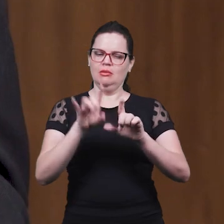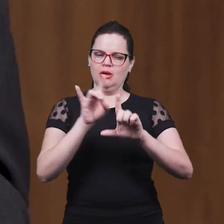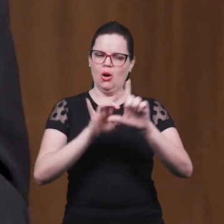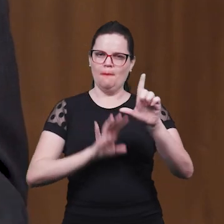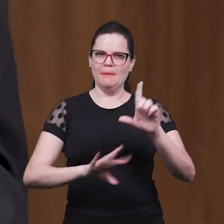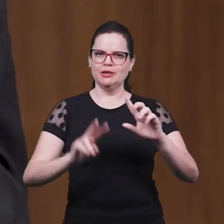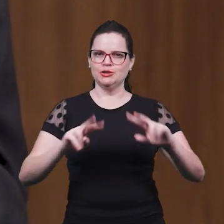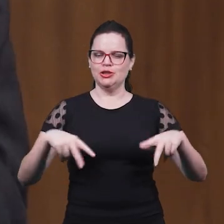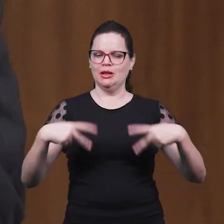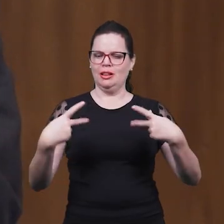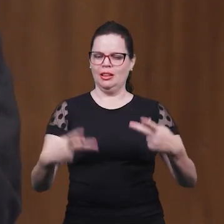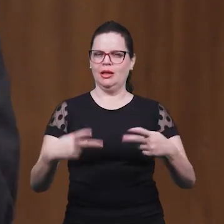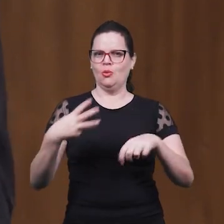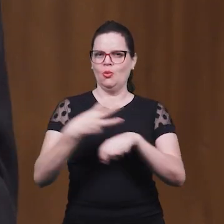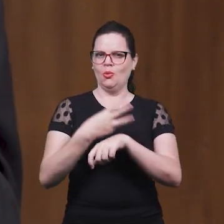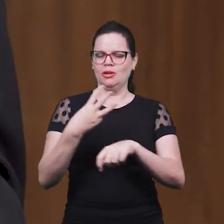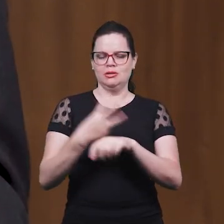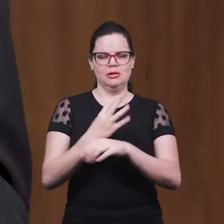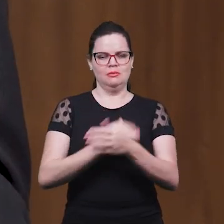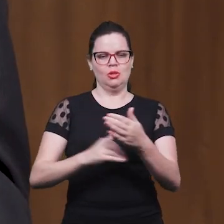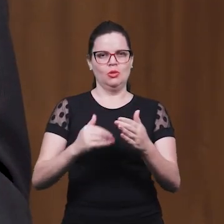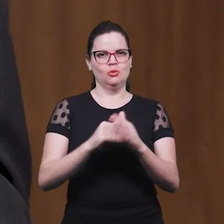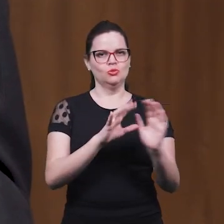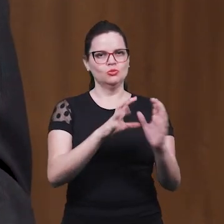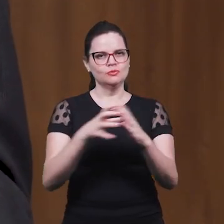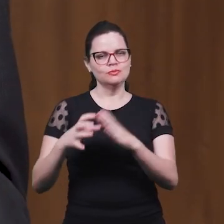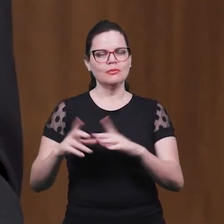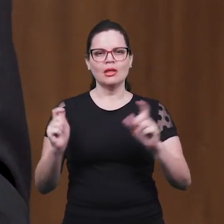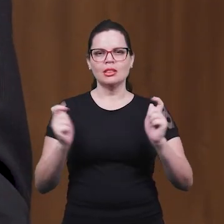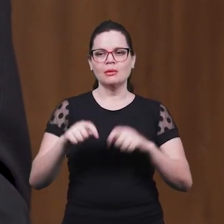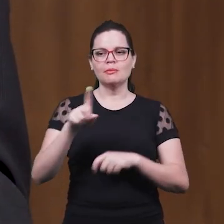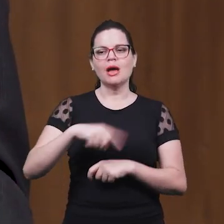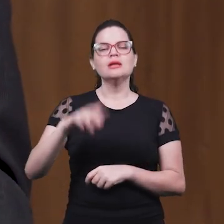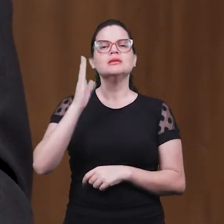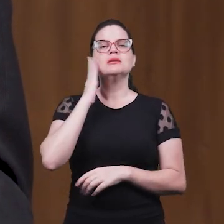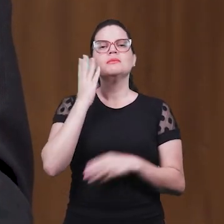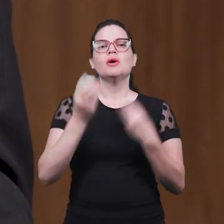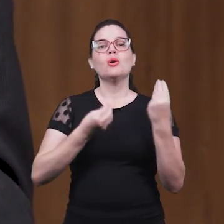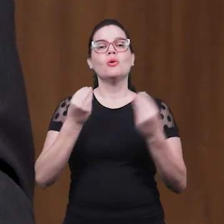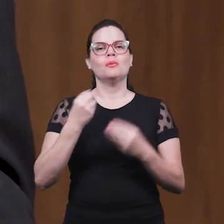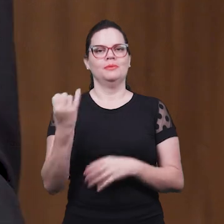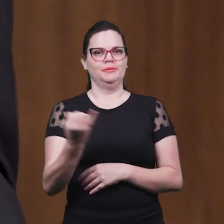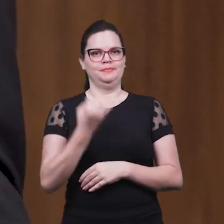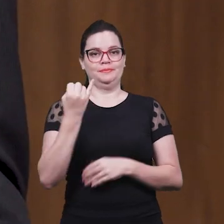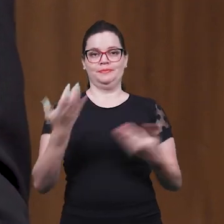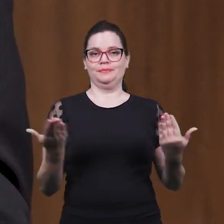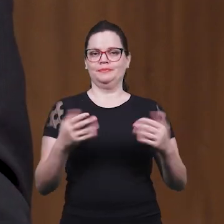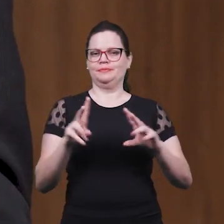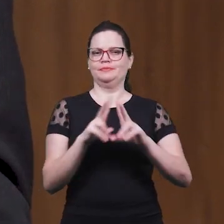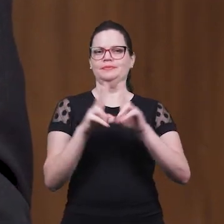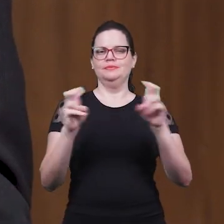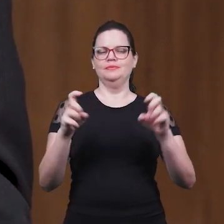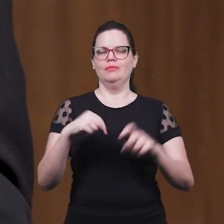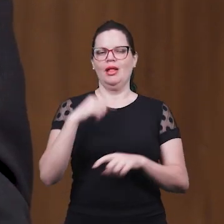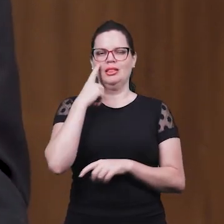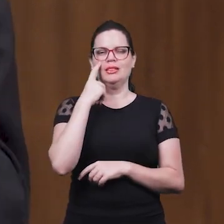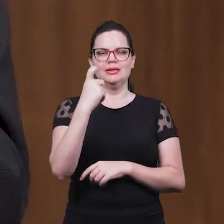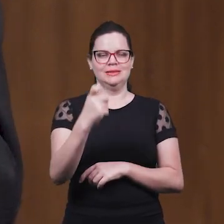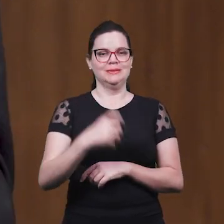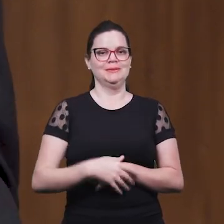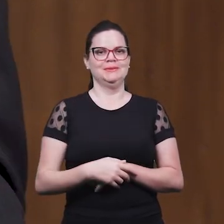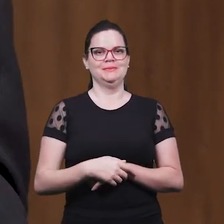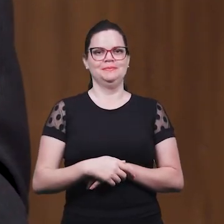aí para que as pessoas possam saber aquilo que é importante. O nosso tema hoje é um tema muito interessante. Nós